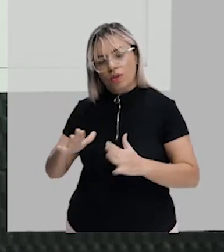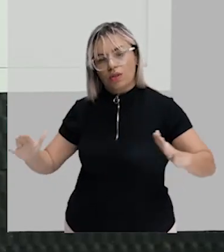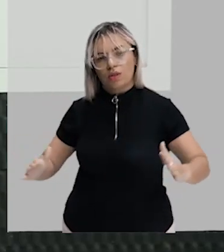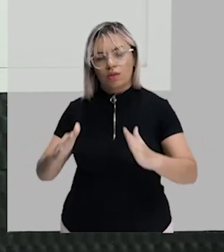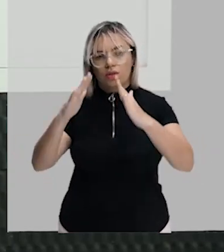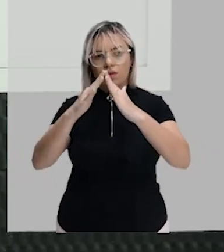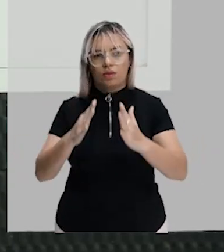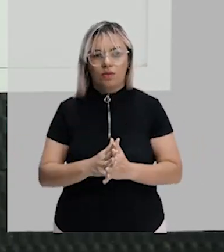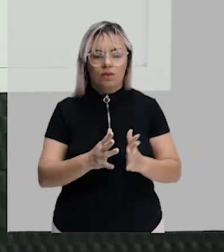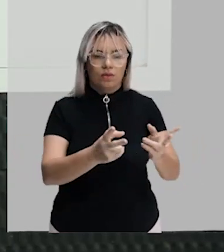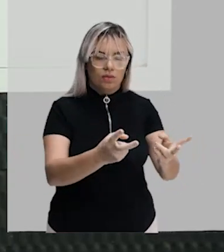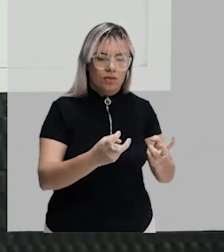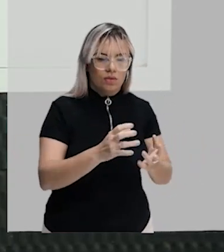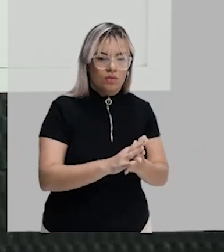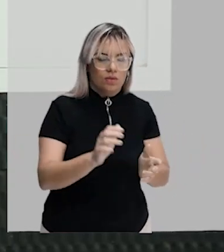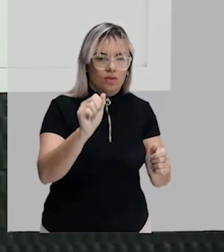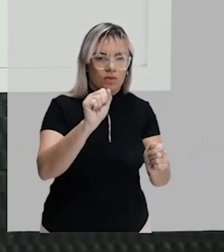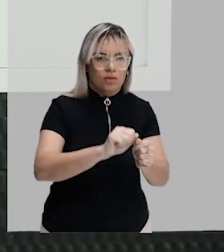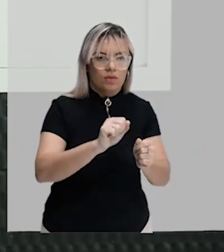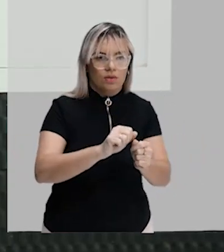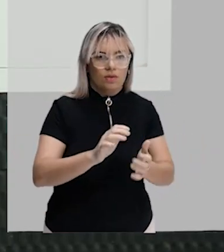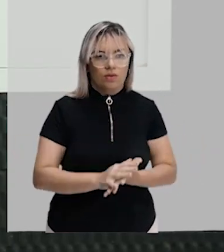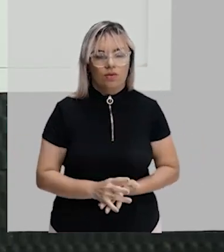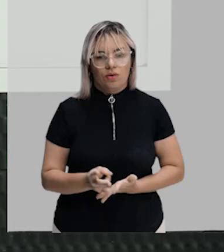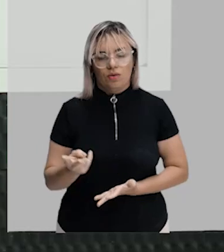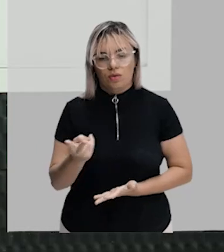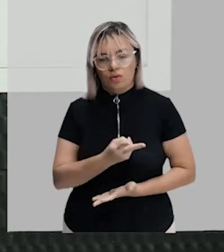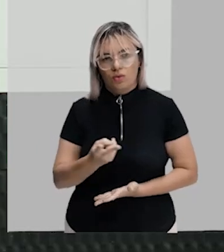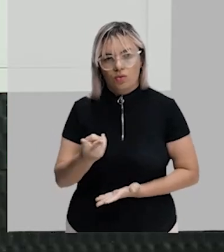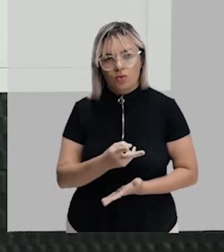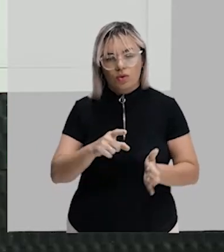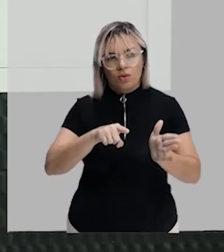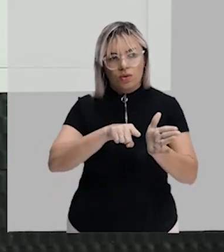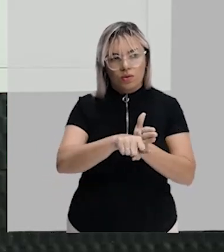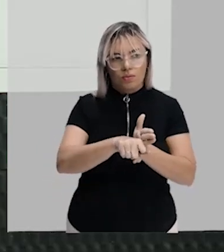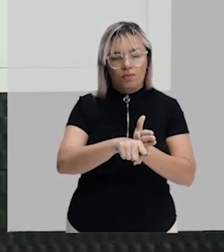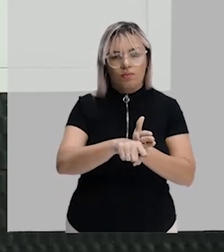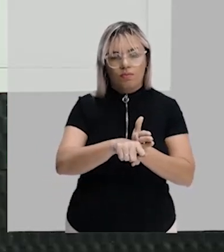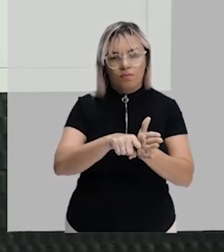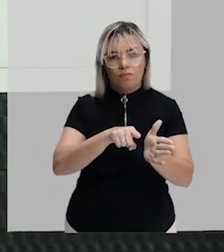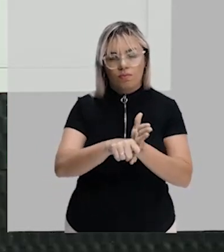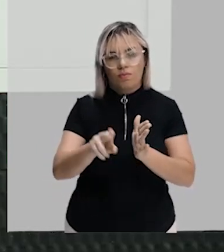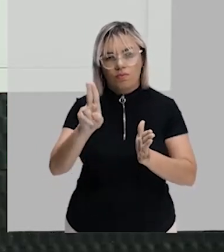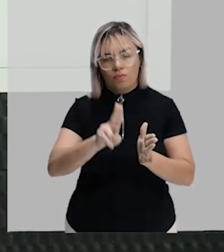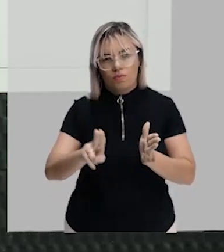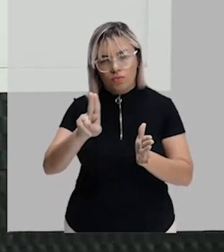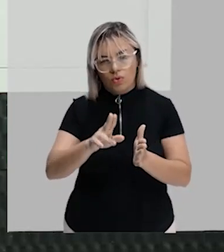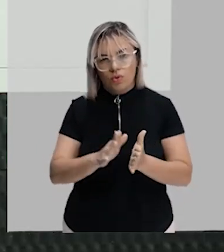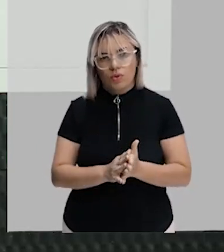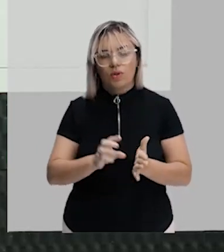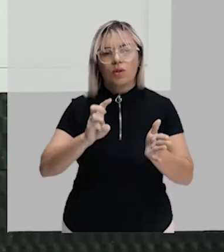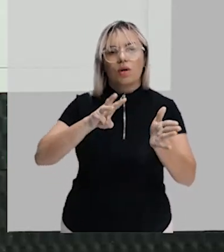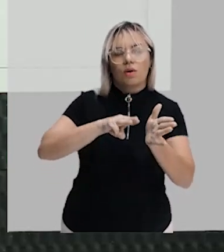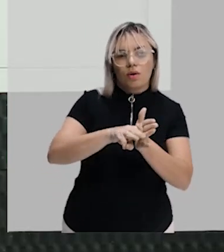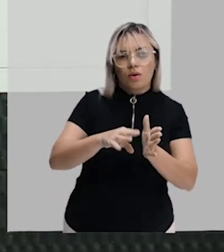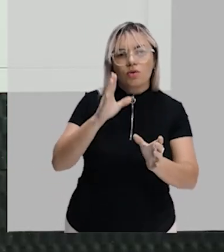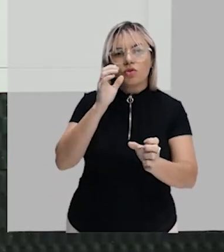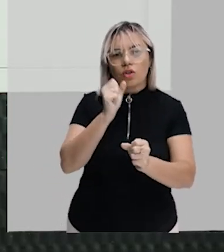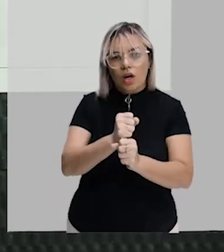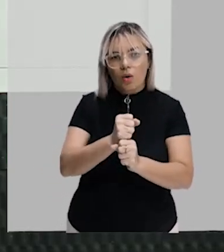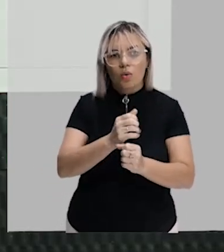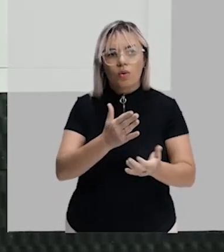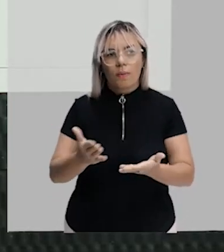Então perceba que a gente fez duas questões aqui usando aí o mesmo procedimento,